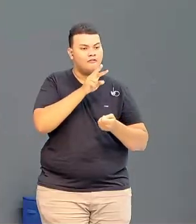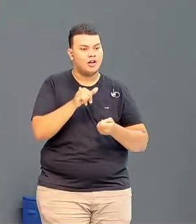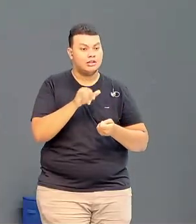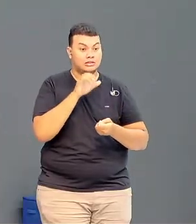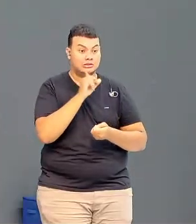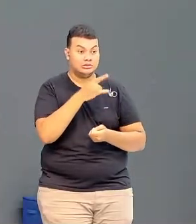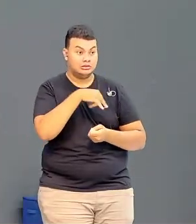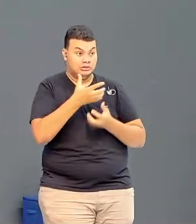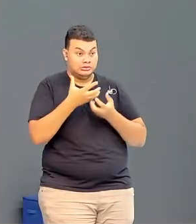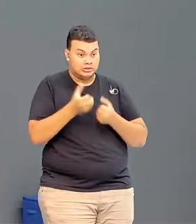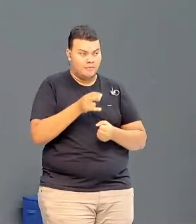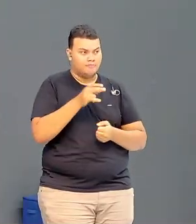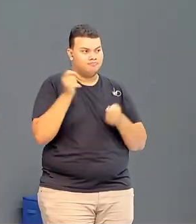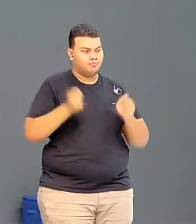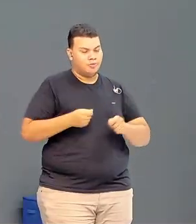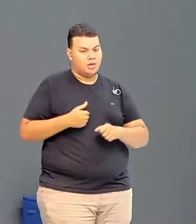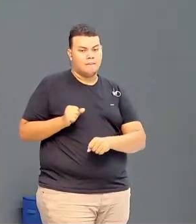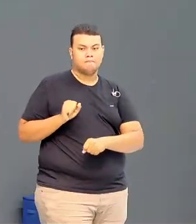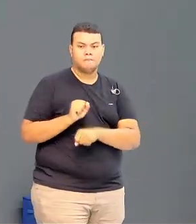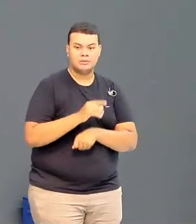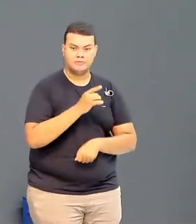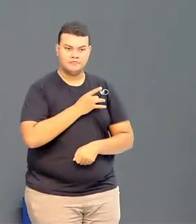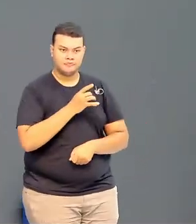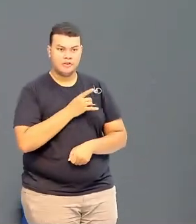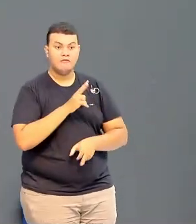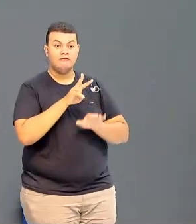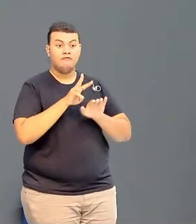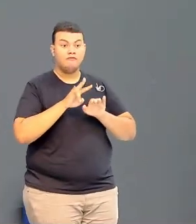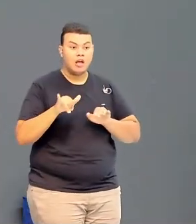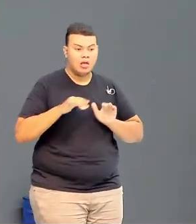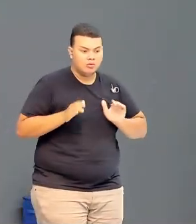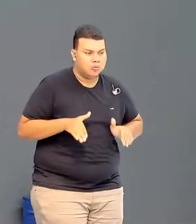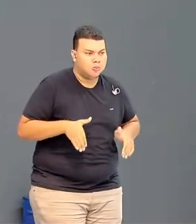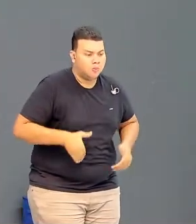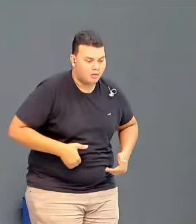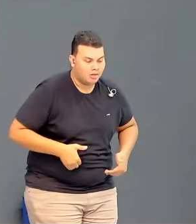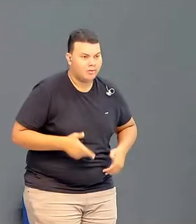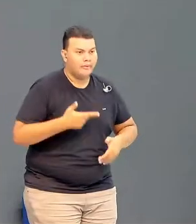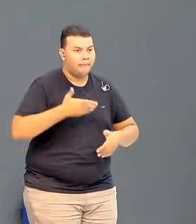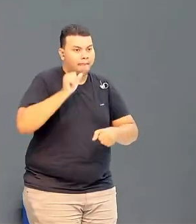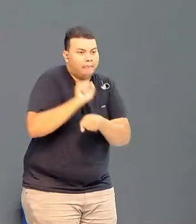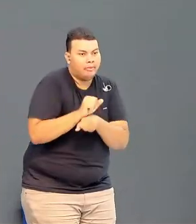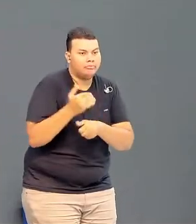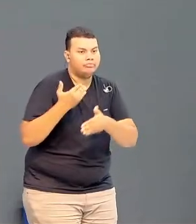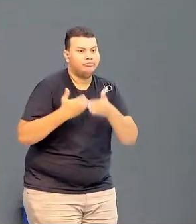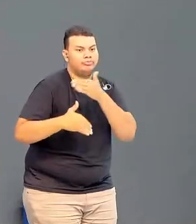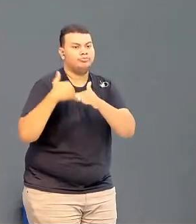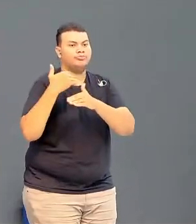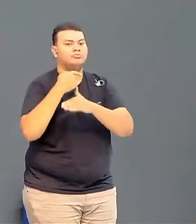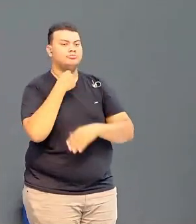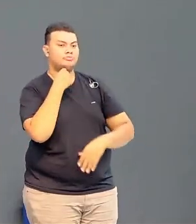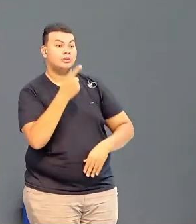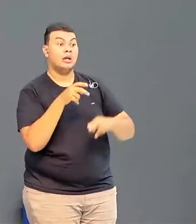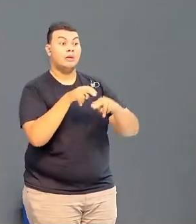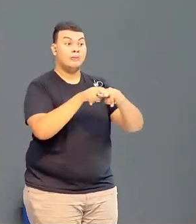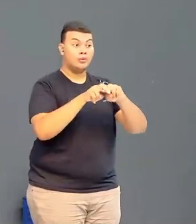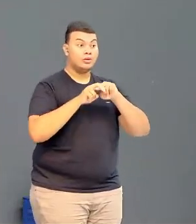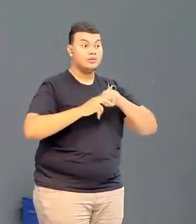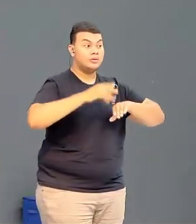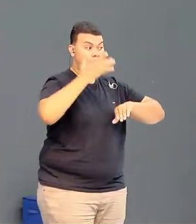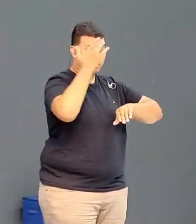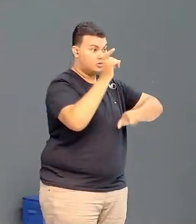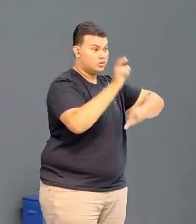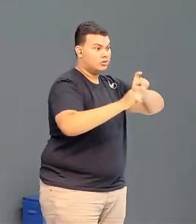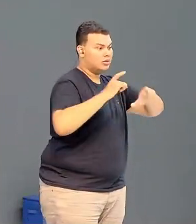parar, alguma coisa vai atrapalhar o progresso. Por isso que muitas pessoas habilidosas